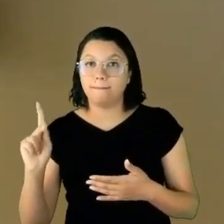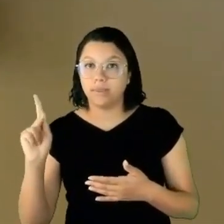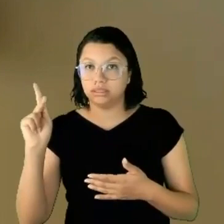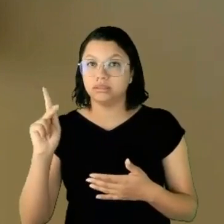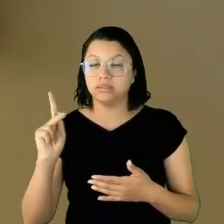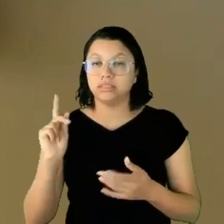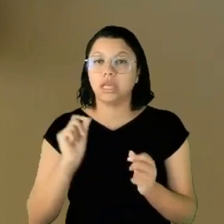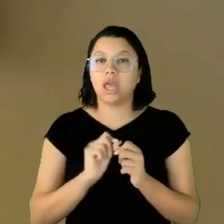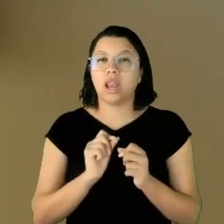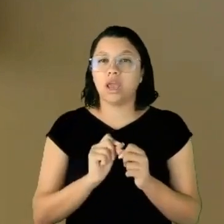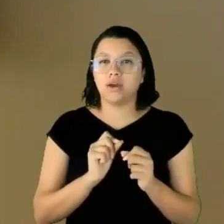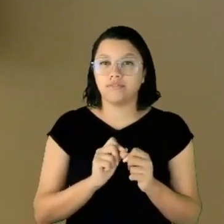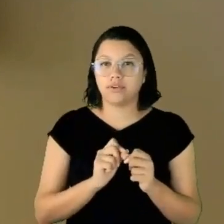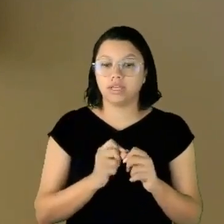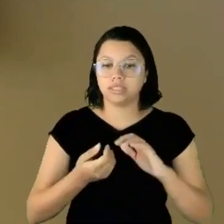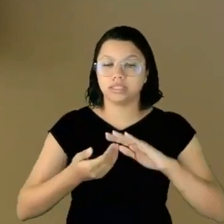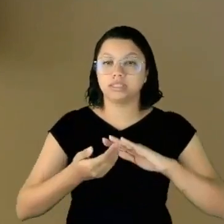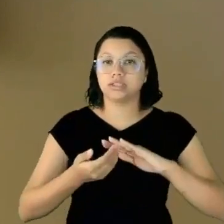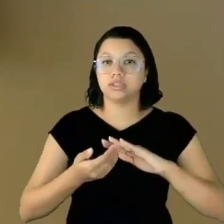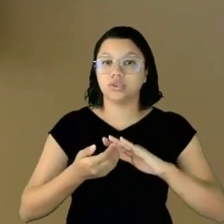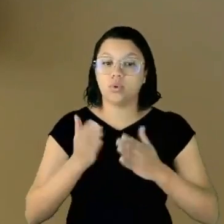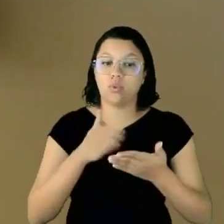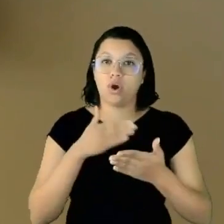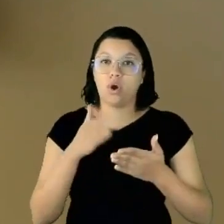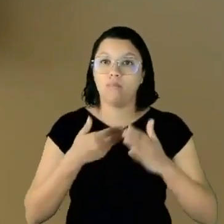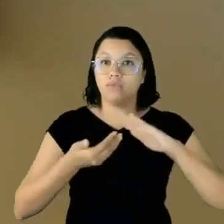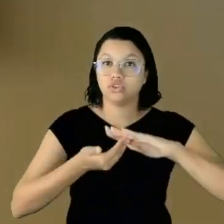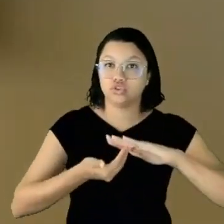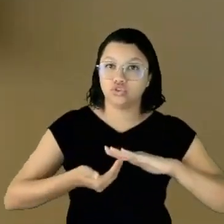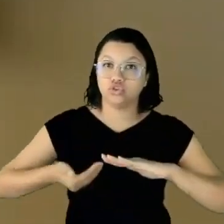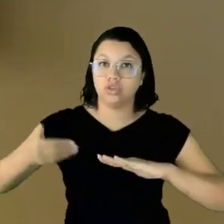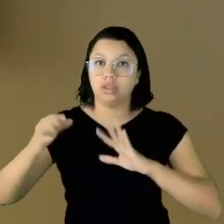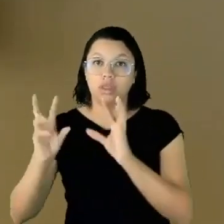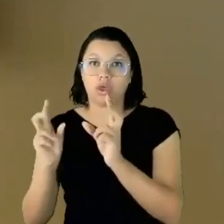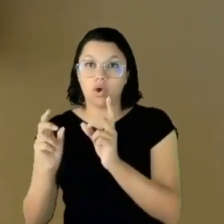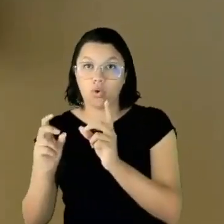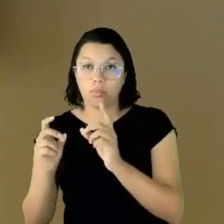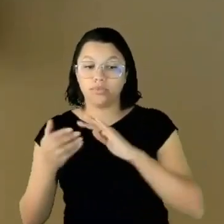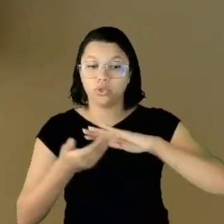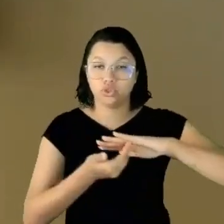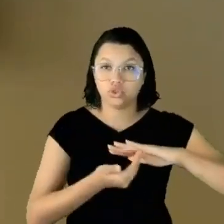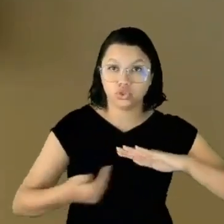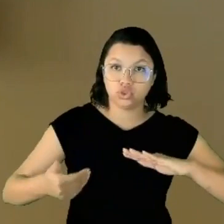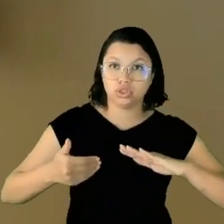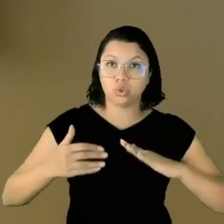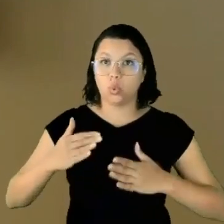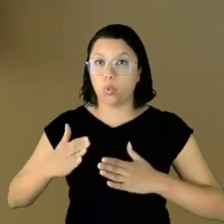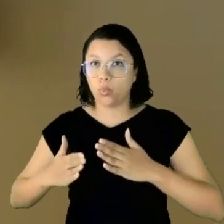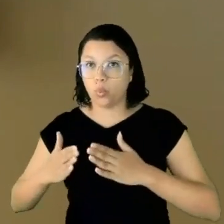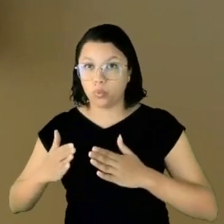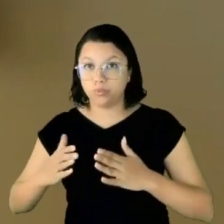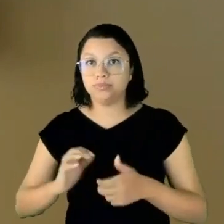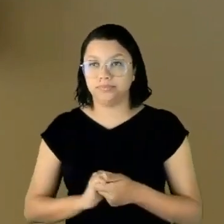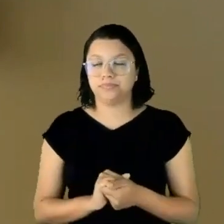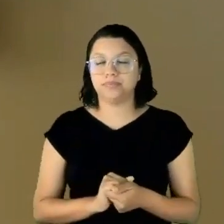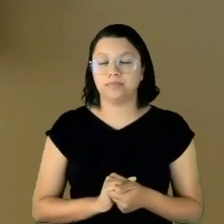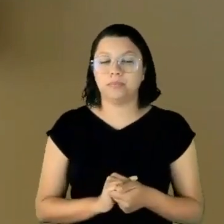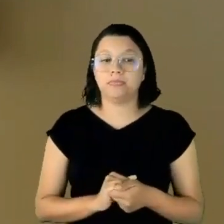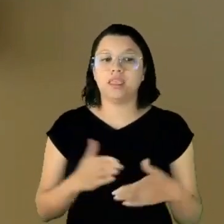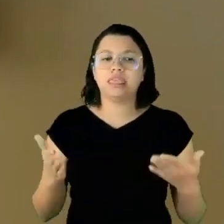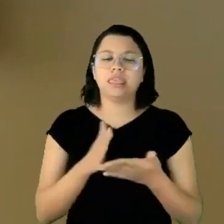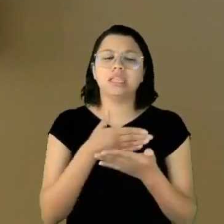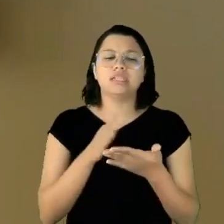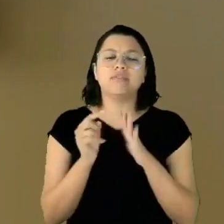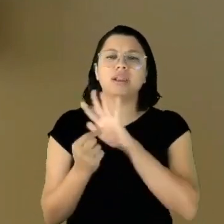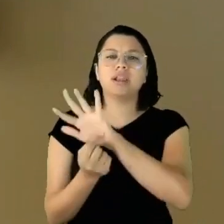interessantes um que se chama desautomação e outro que chama desrobotização nesses capítulos ele mostra que